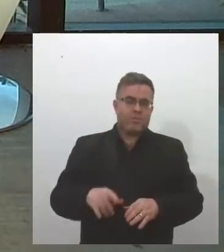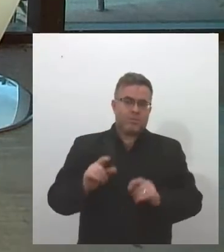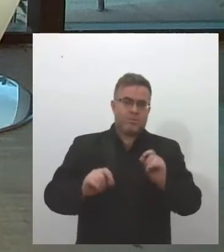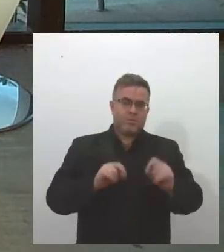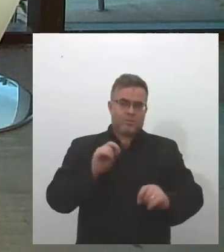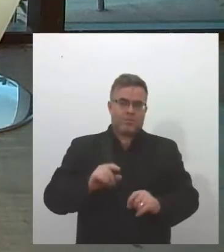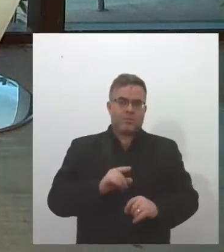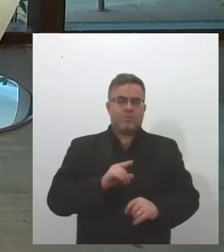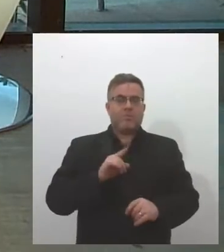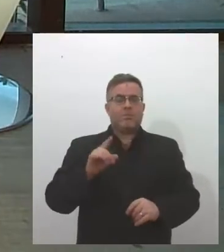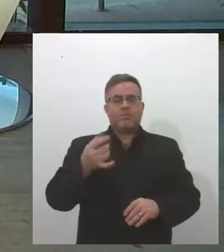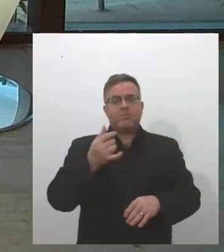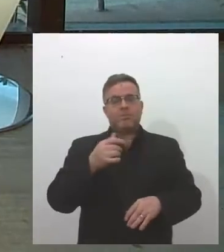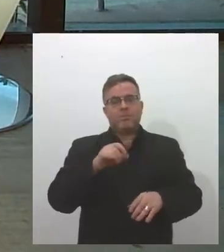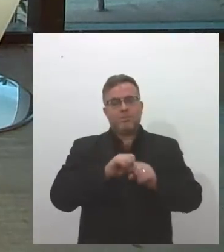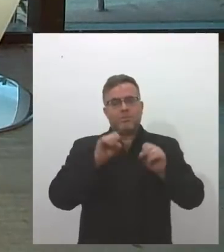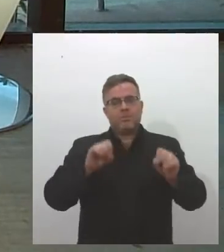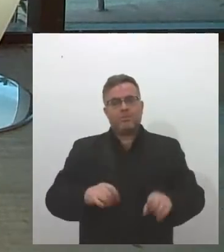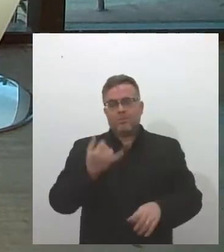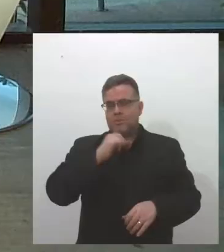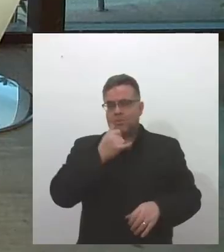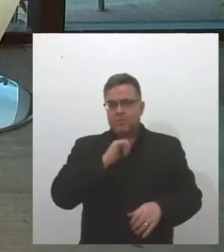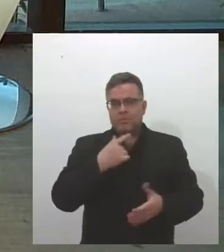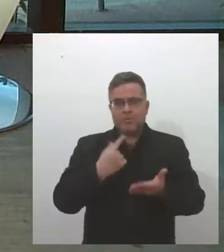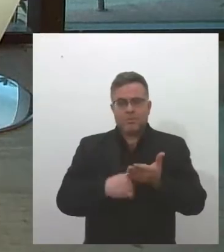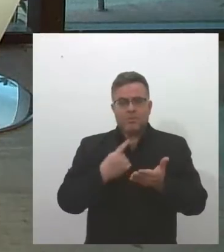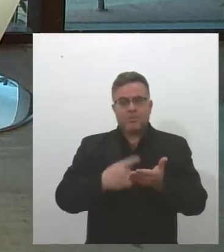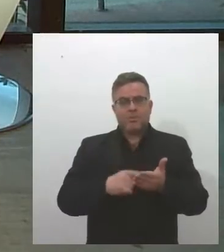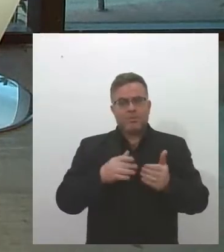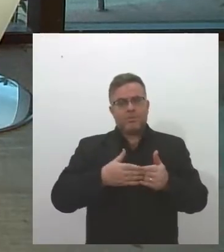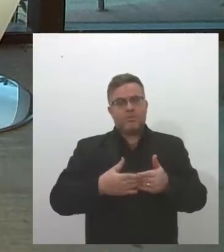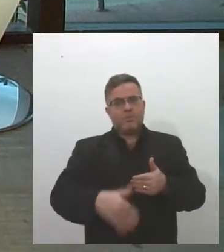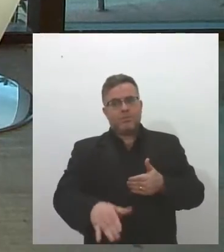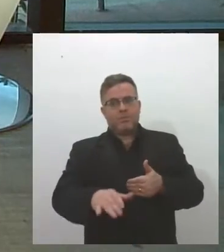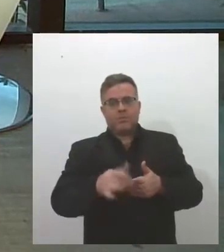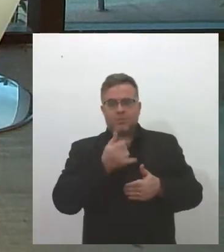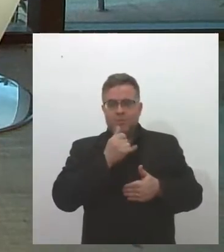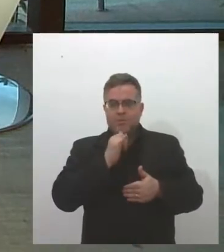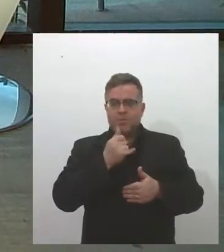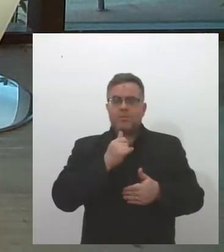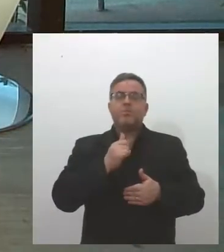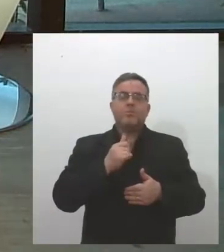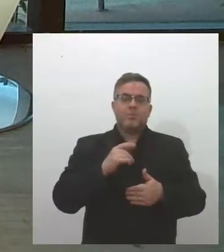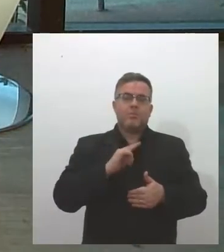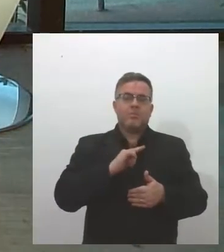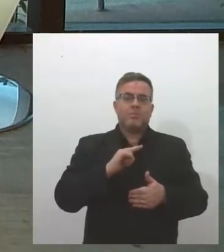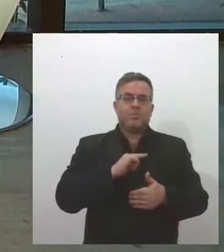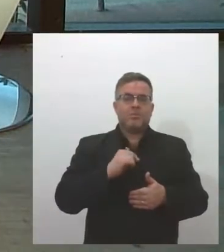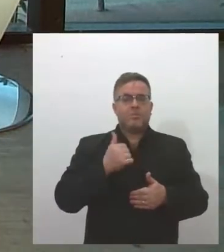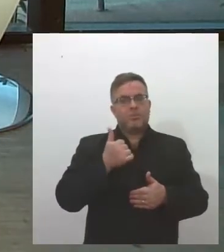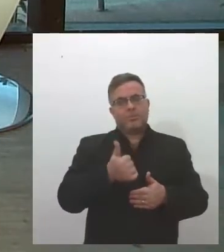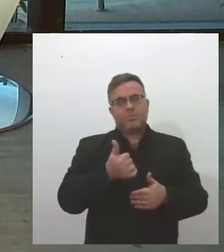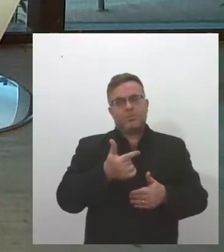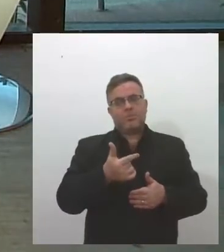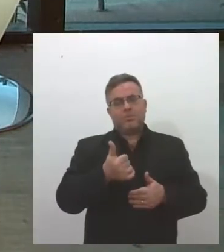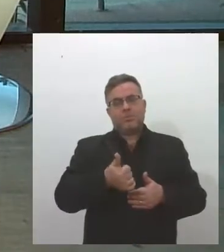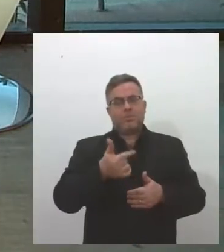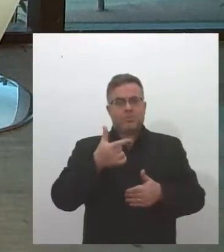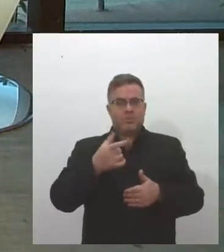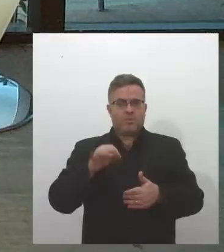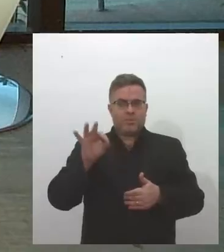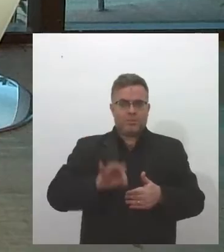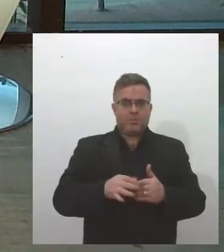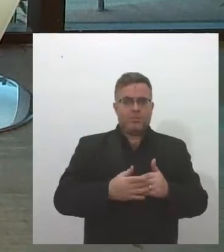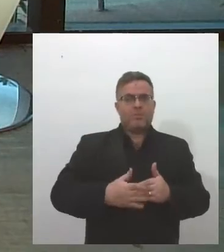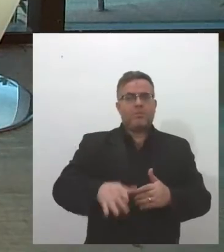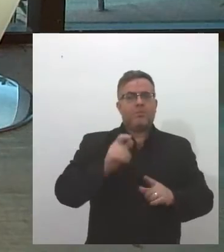do Sistema Elétrico atualizou as estimativas de consumo da eletricidade, que ficaram em cerca de 20% maiores para os próximos